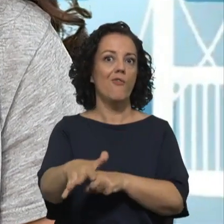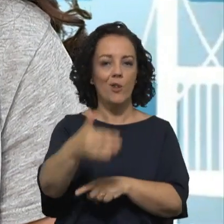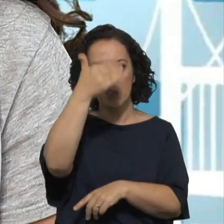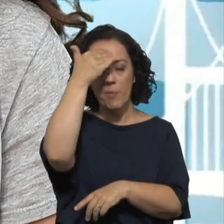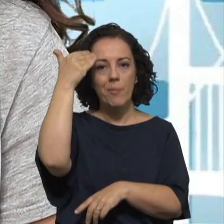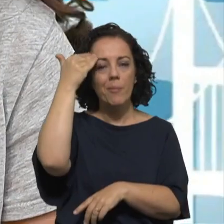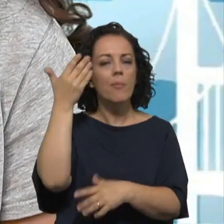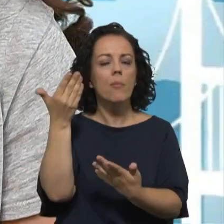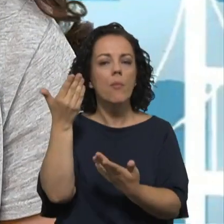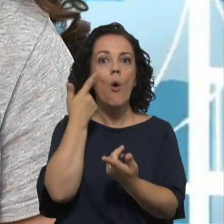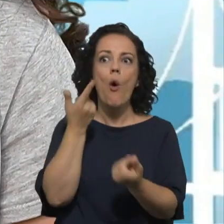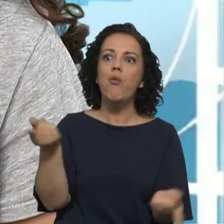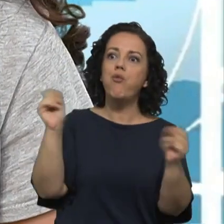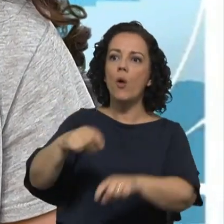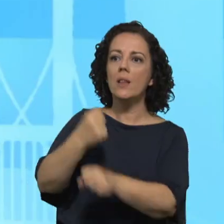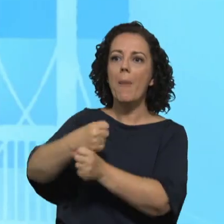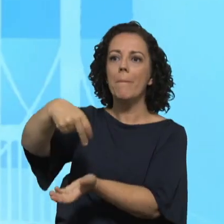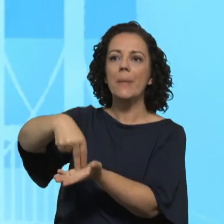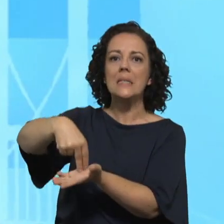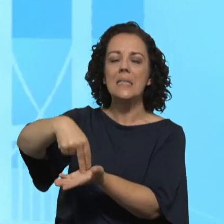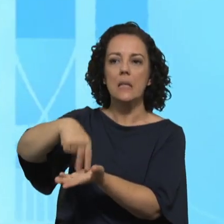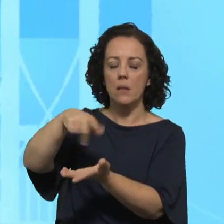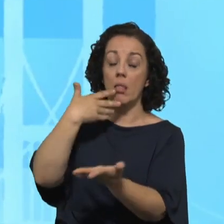presencial. E este programa